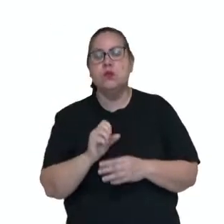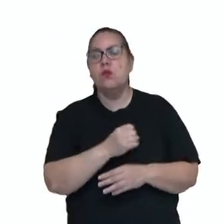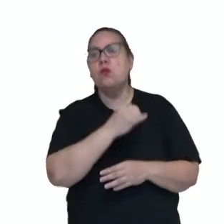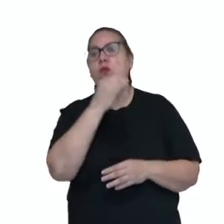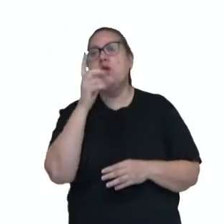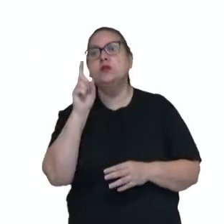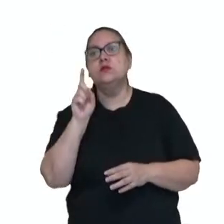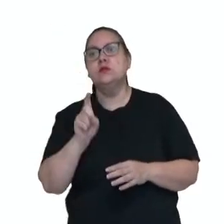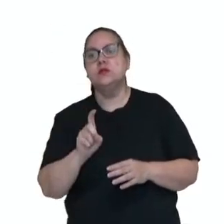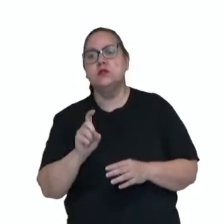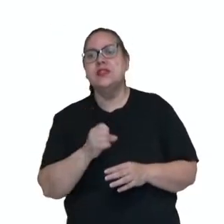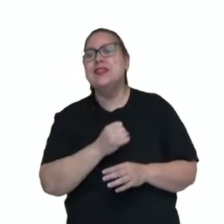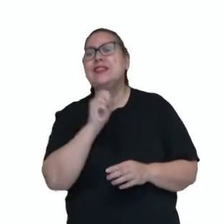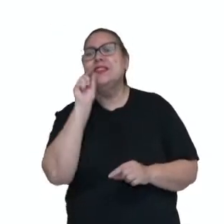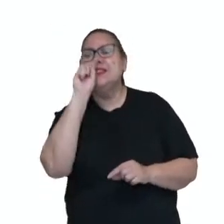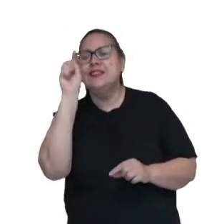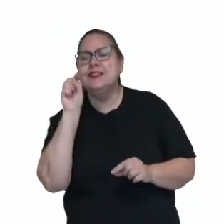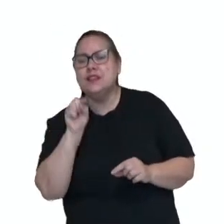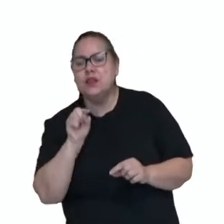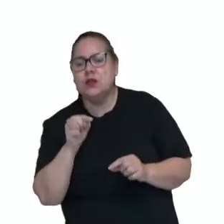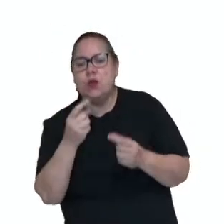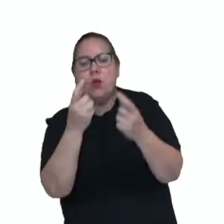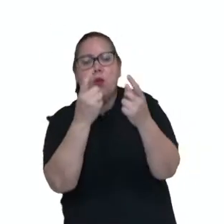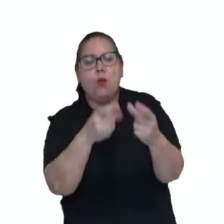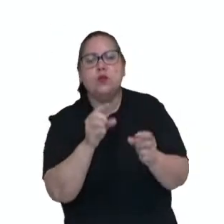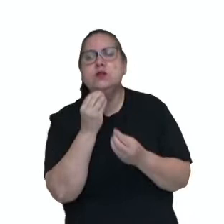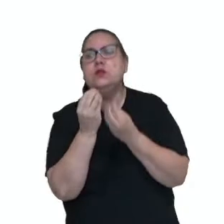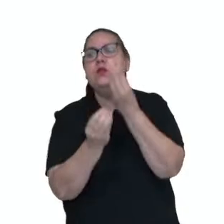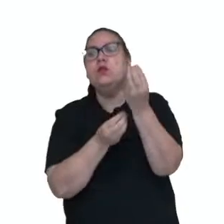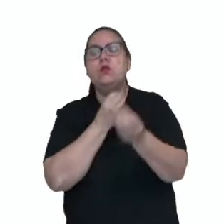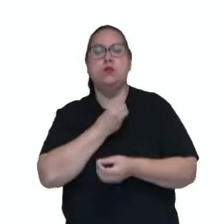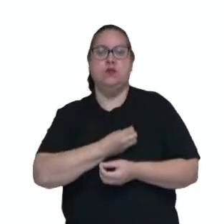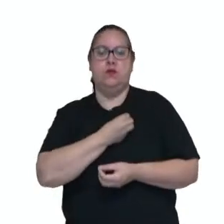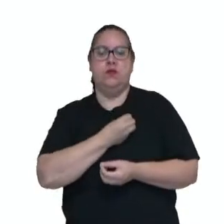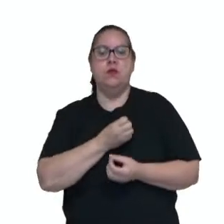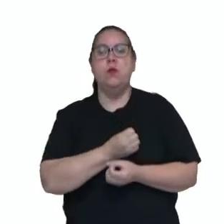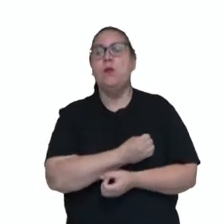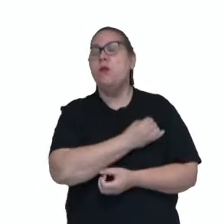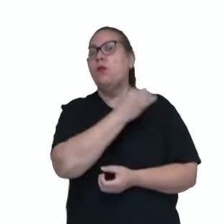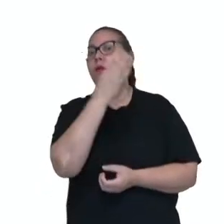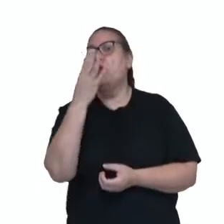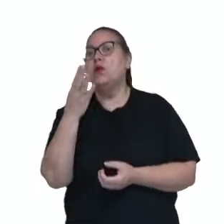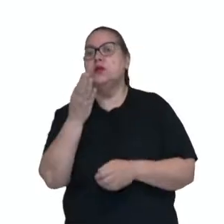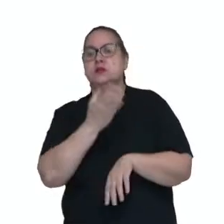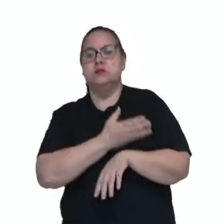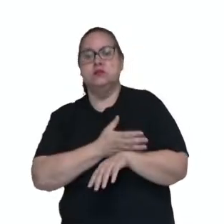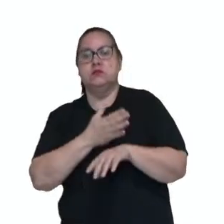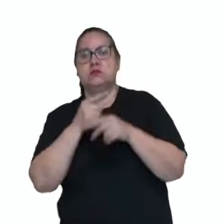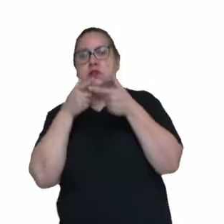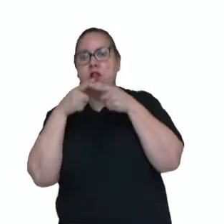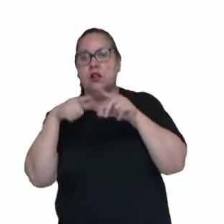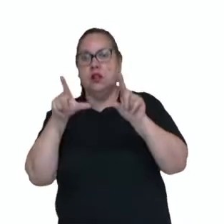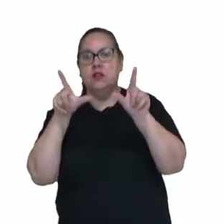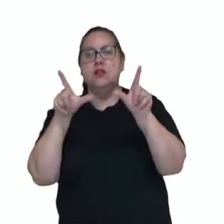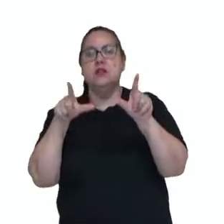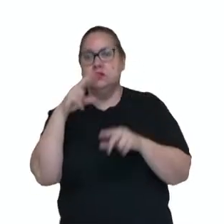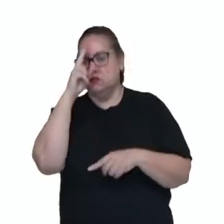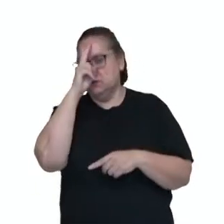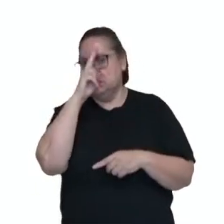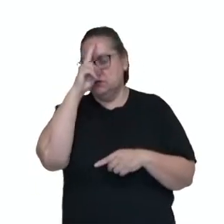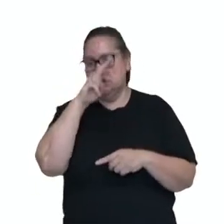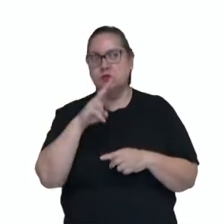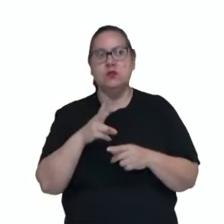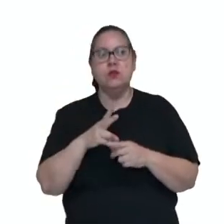são? Quem são? Onde e como vivem? Quais são seus costumes, línguas e histórias?